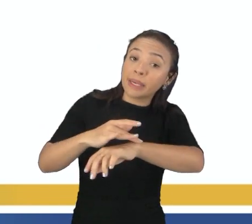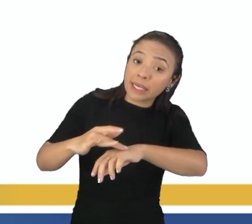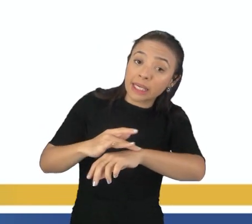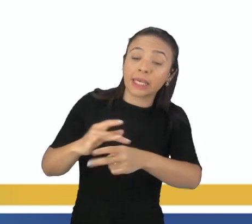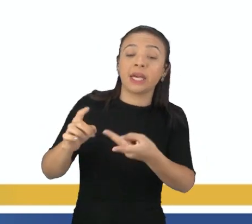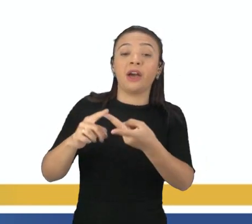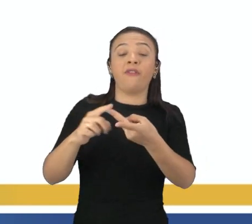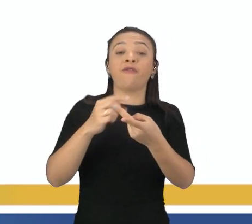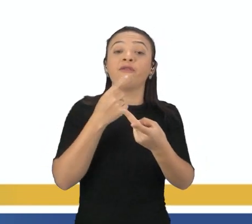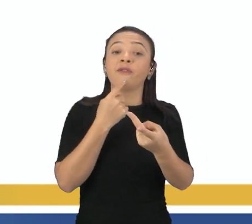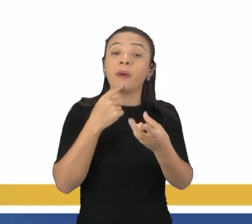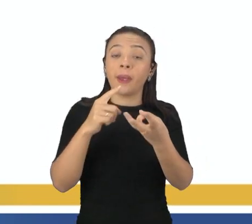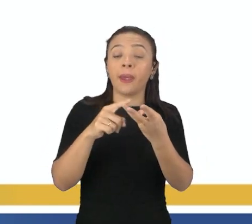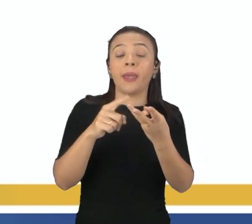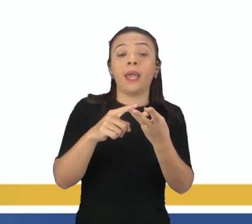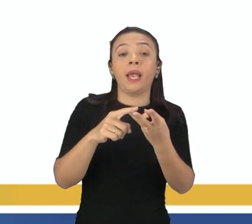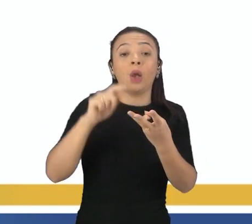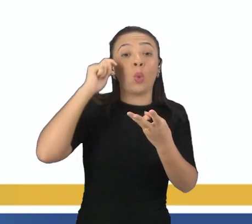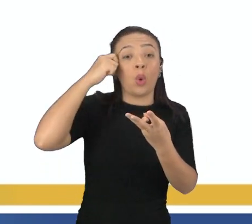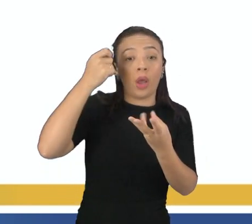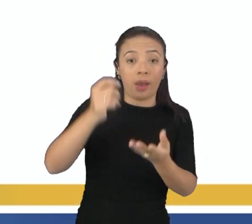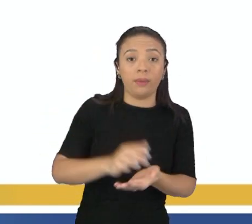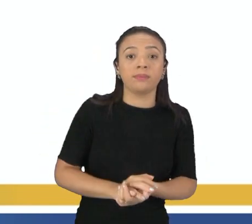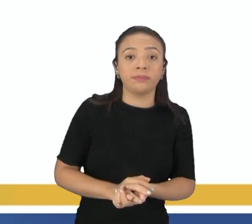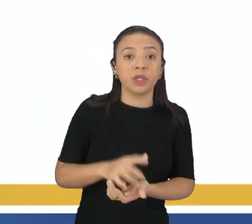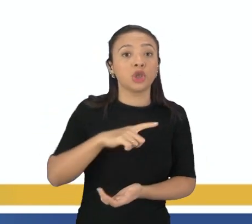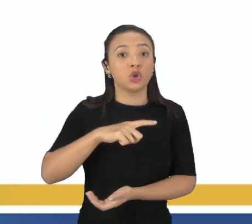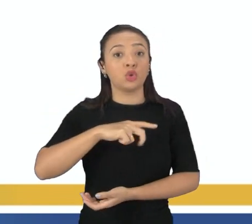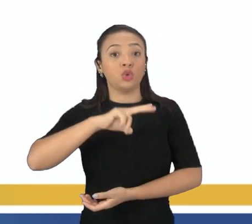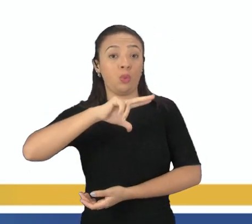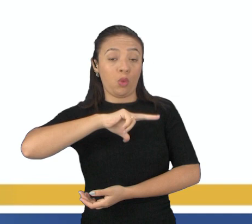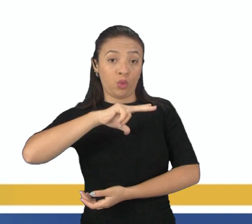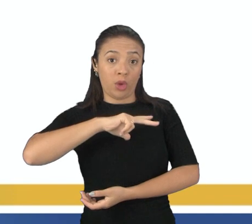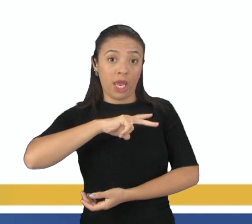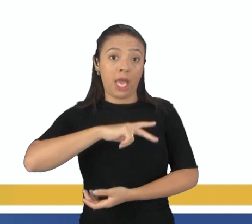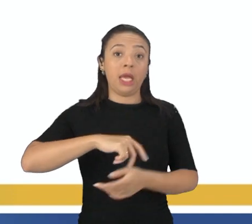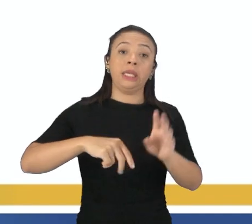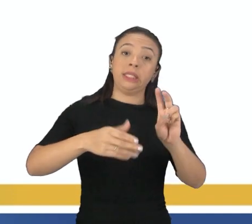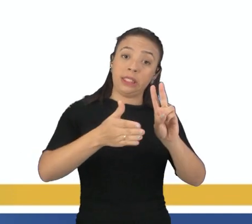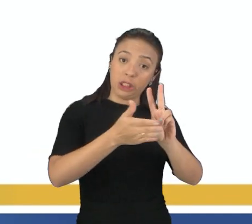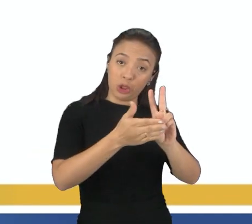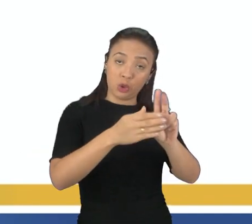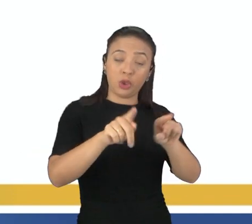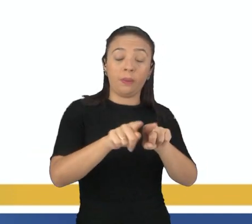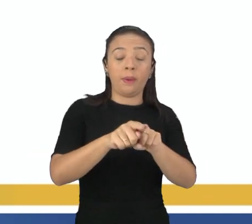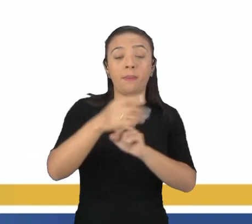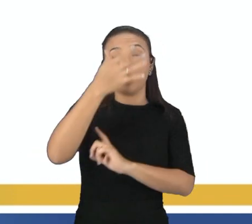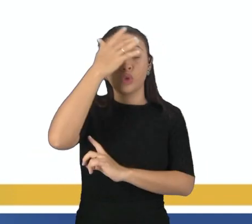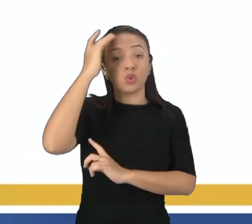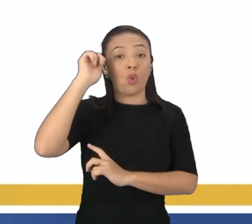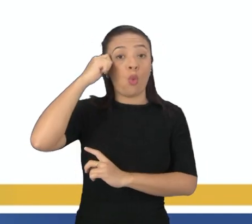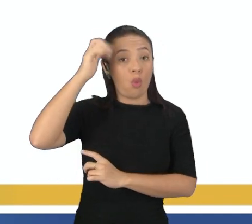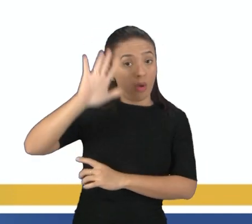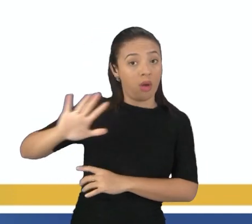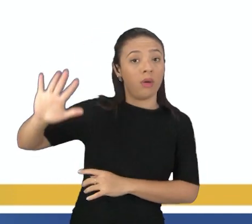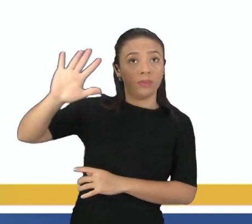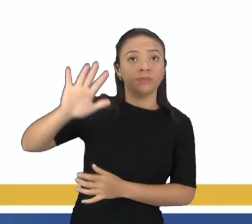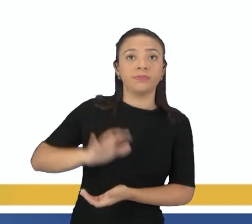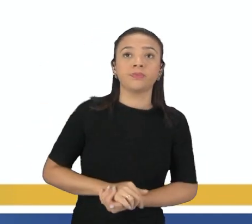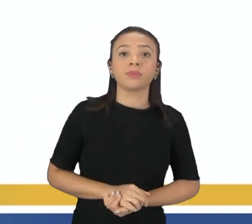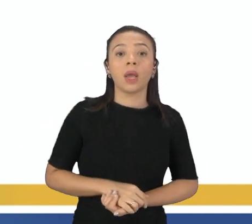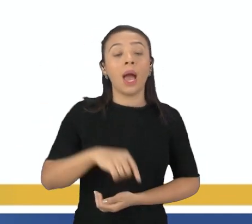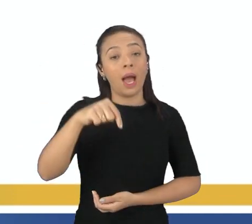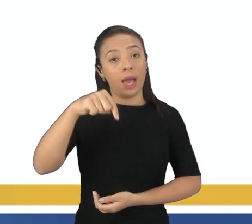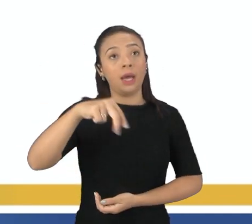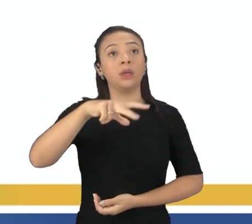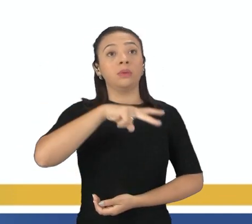raça negra, representadas pelos portugueses, índios e africanos. De influência portuguesa, vieram